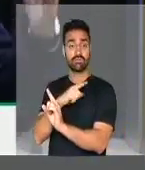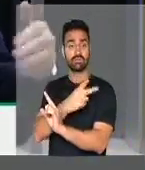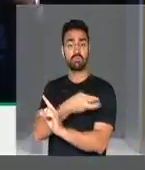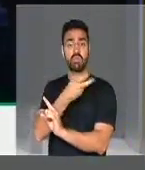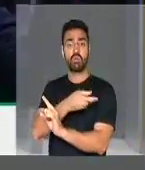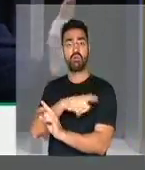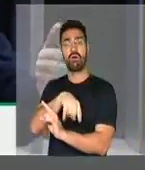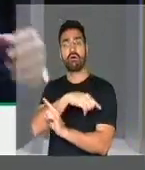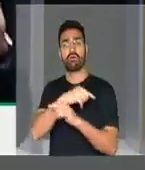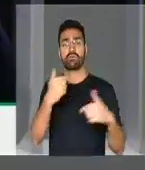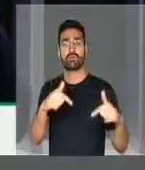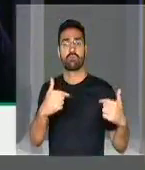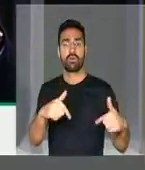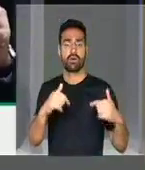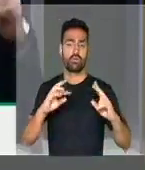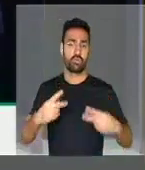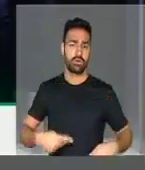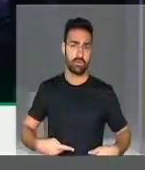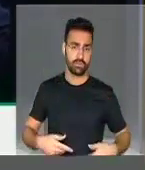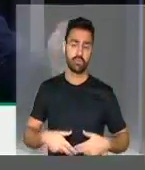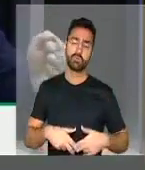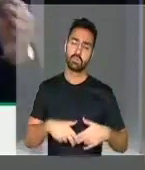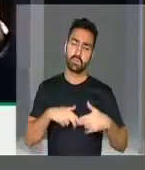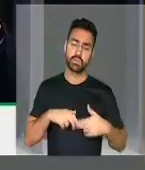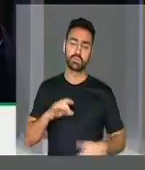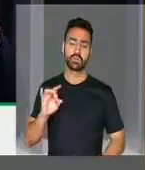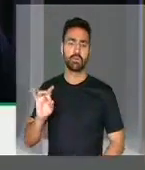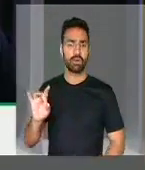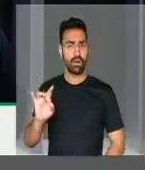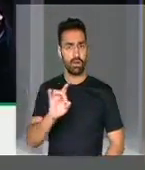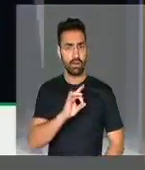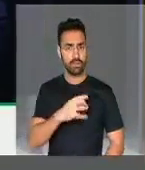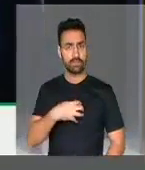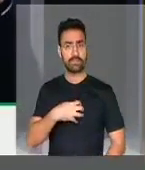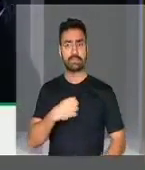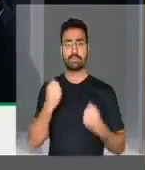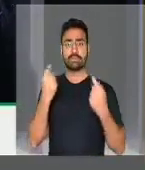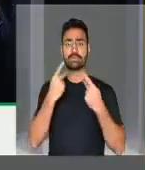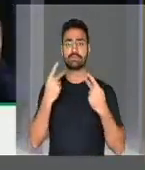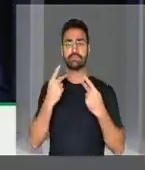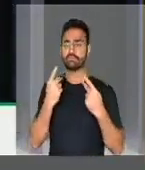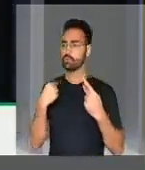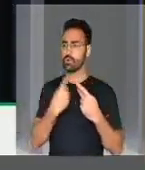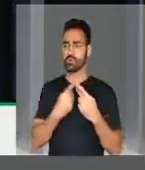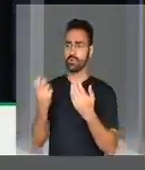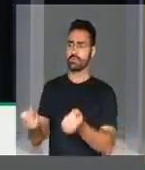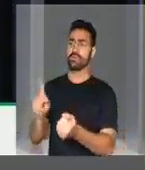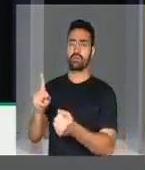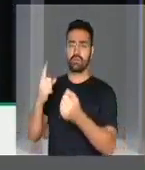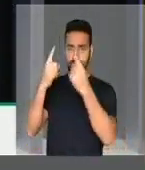então cada ato cada constrangimento à violência é importante o obrigado